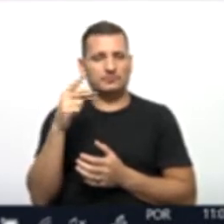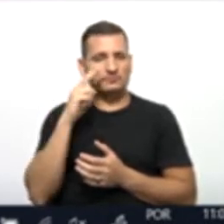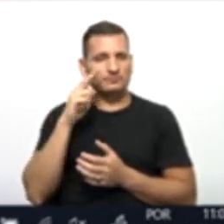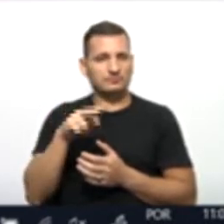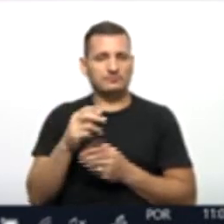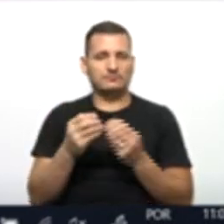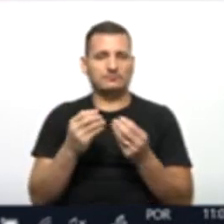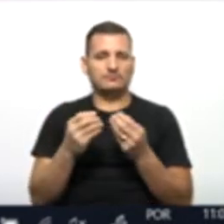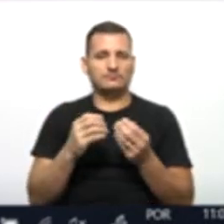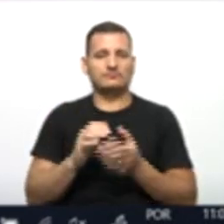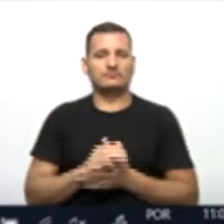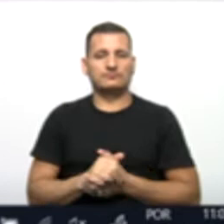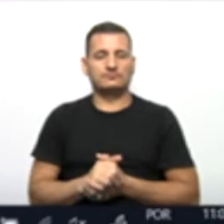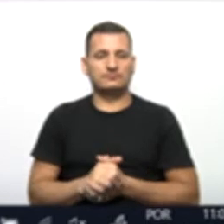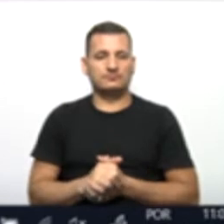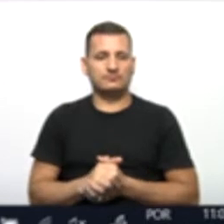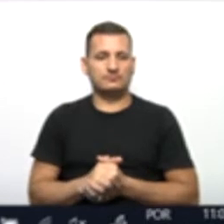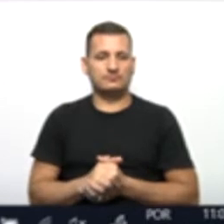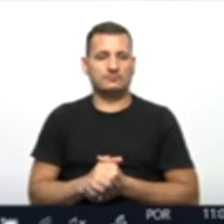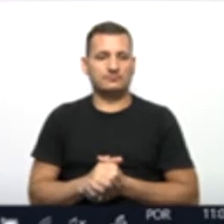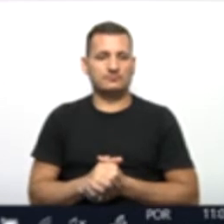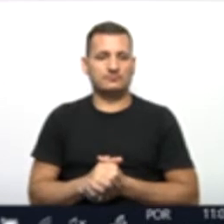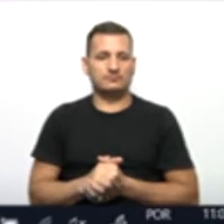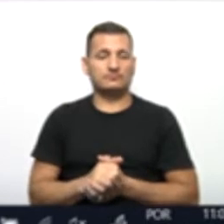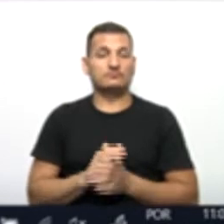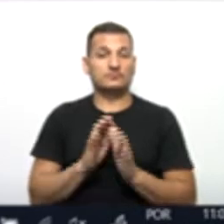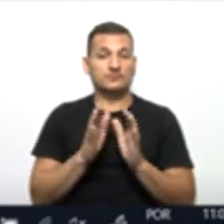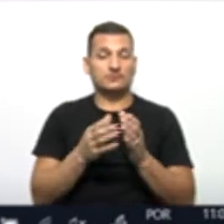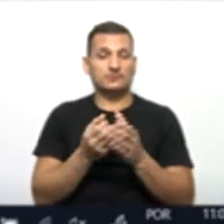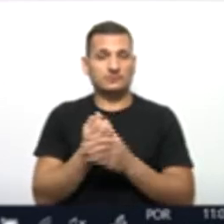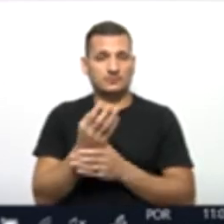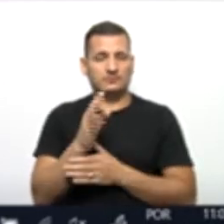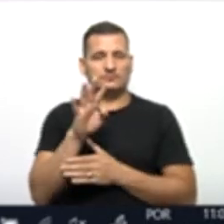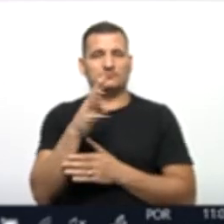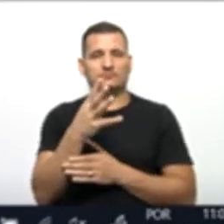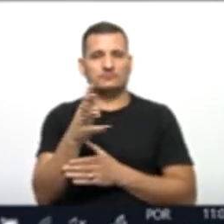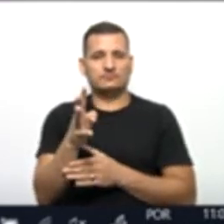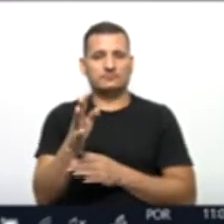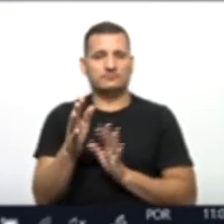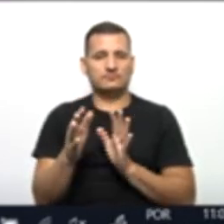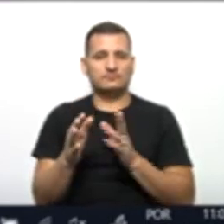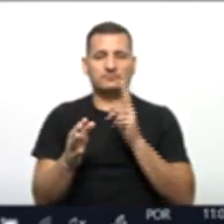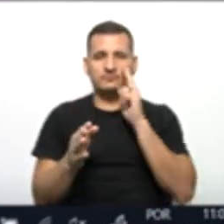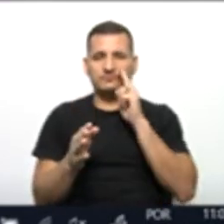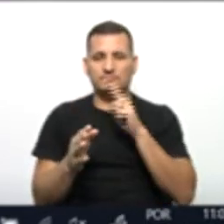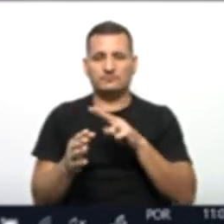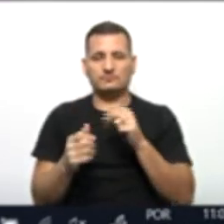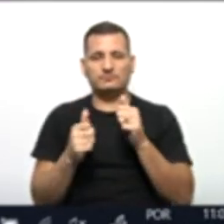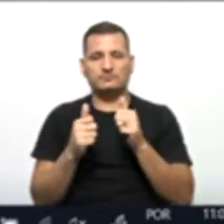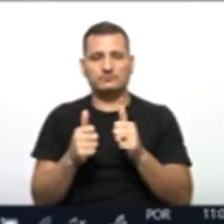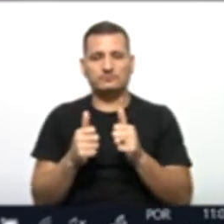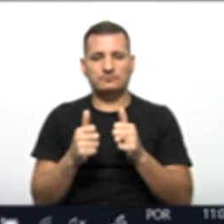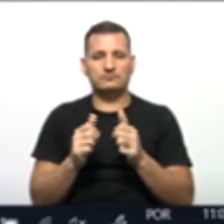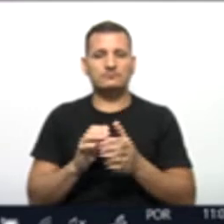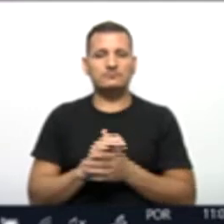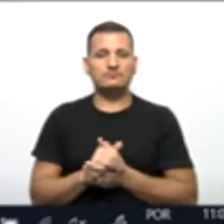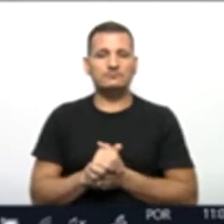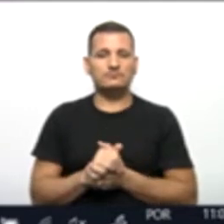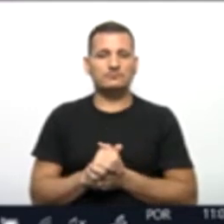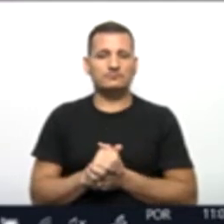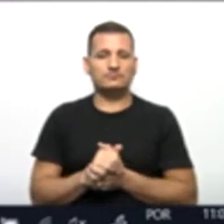funcionar depois de ter a nossa tabela não a gente visualizou com esse o contato